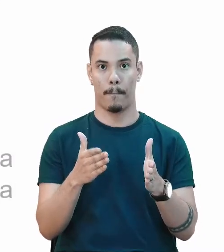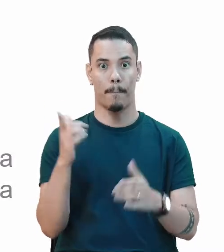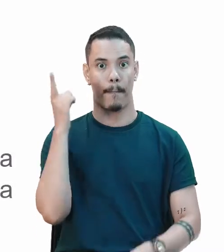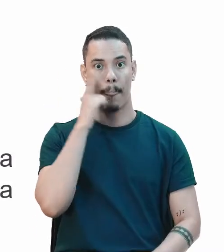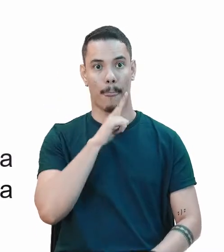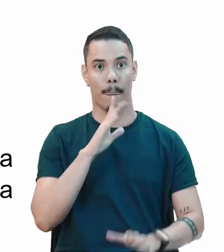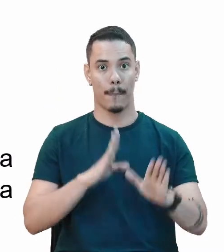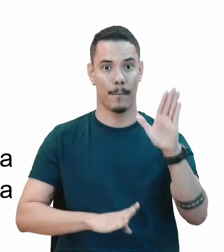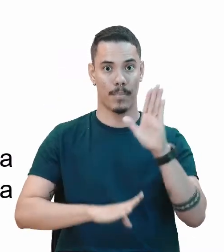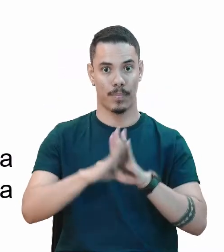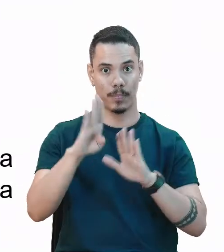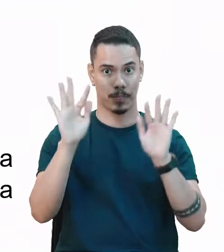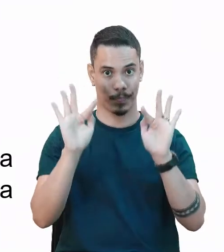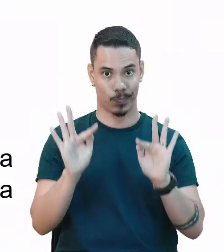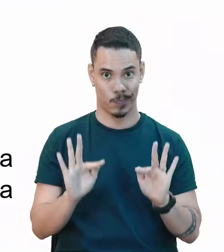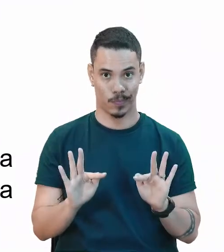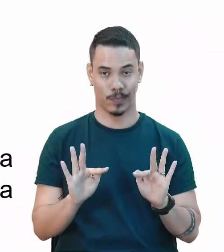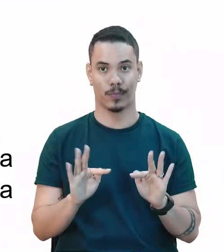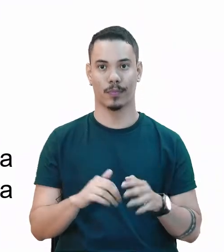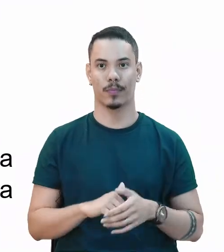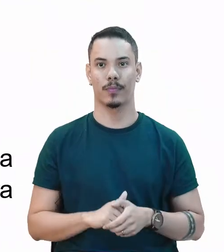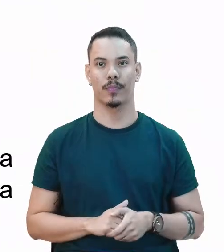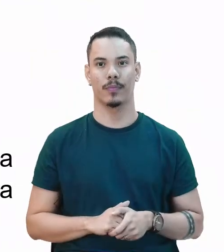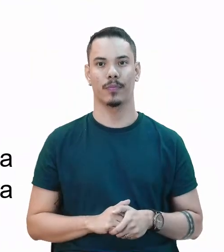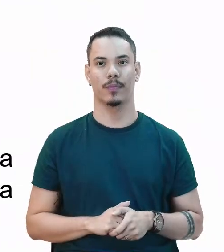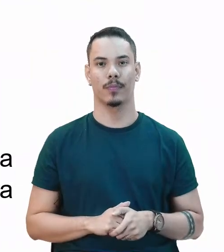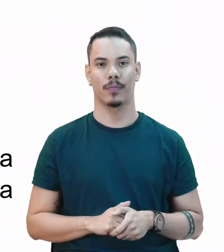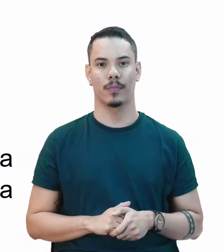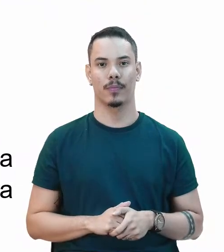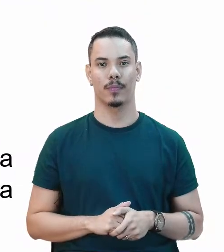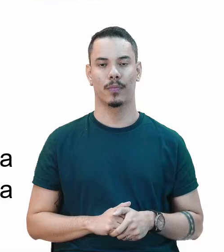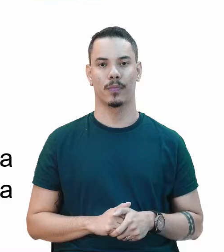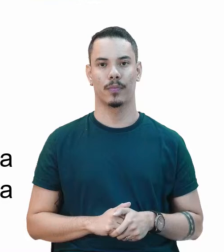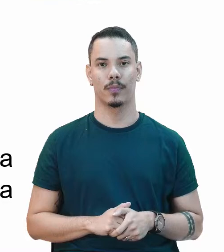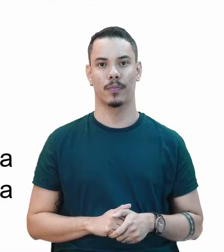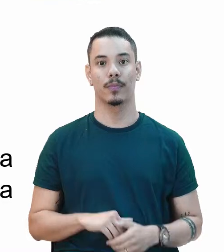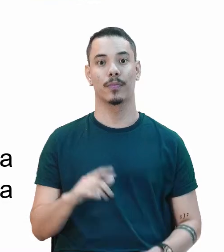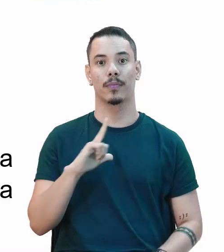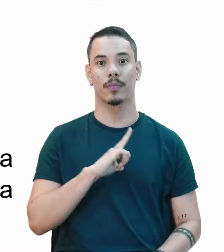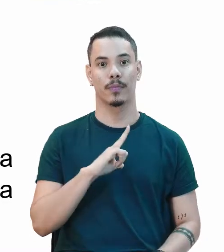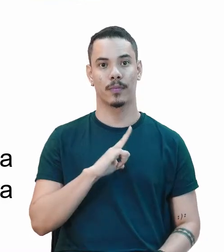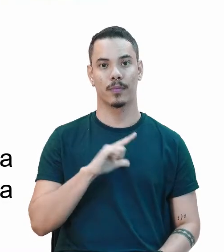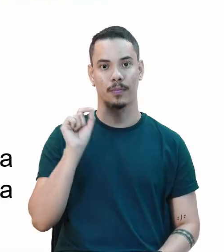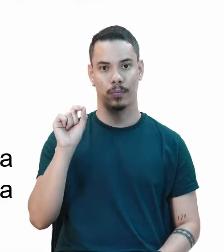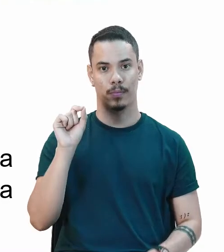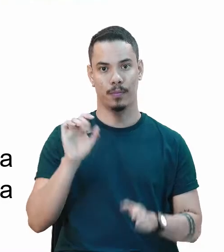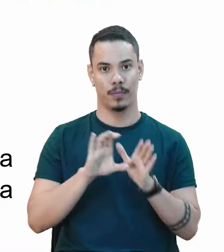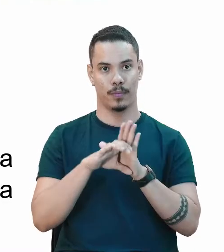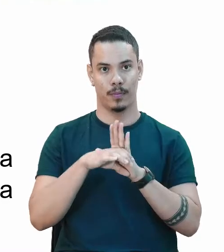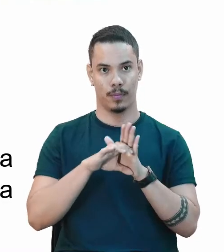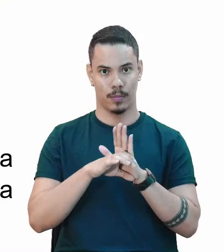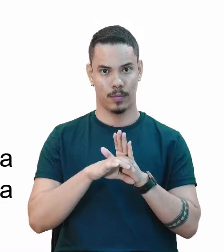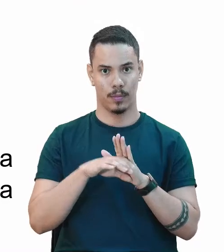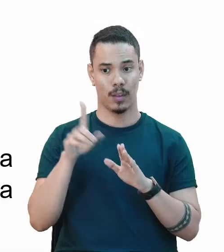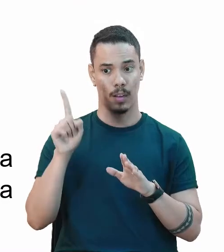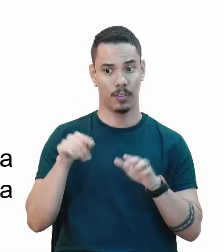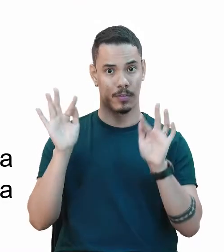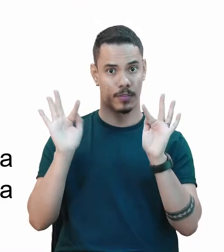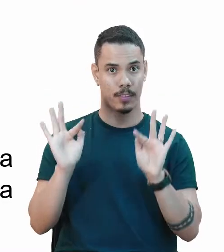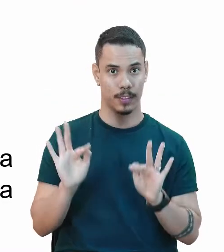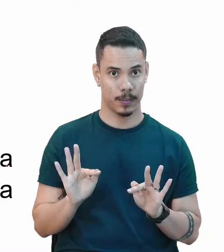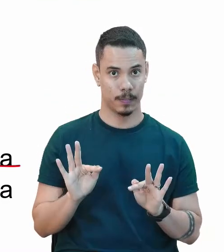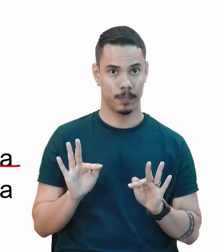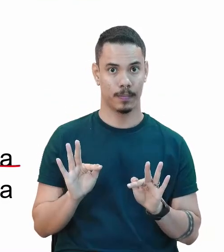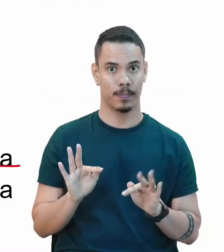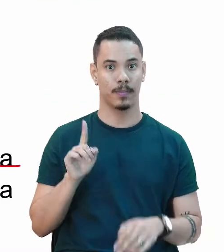atingirmos a felicidade. E temos o seguinte conceito: é feliz aquele